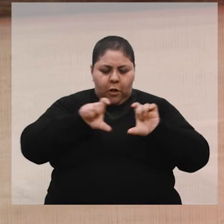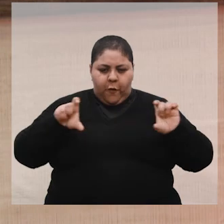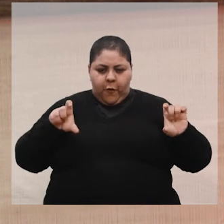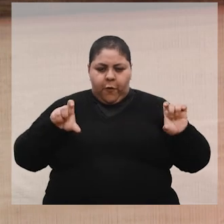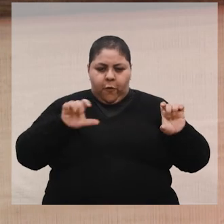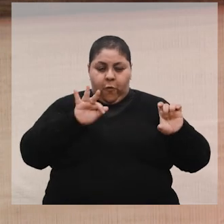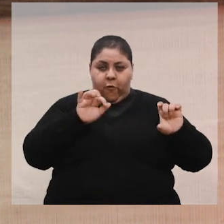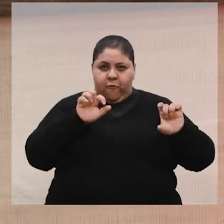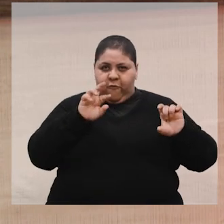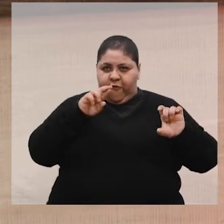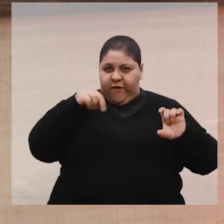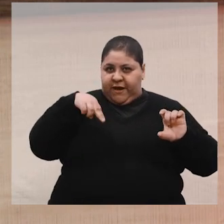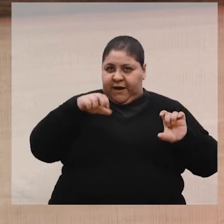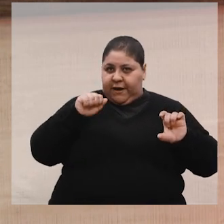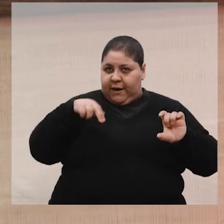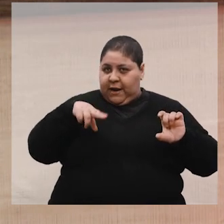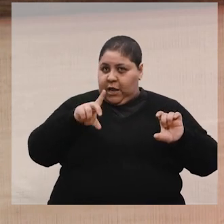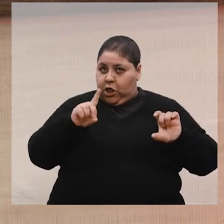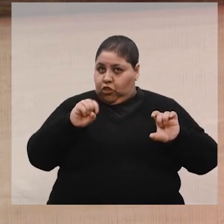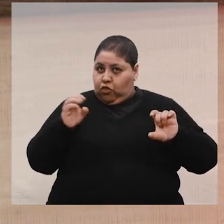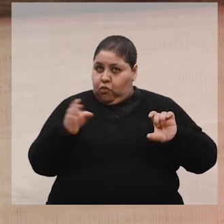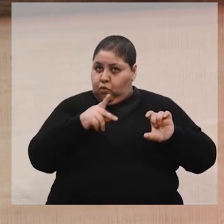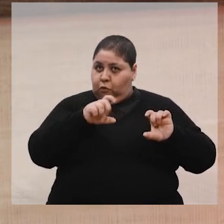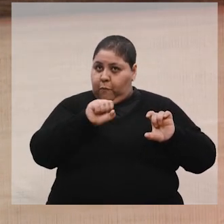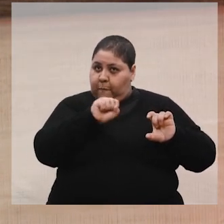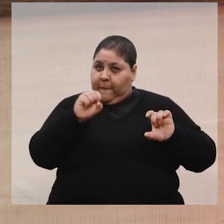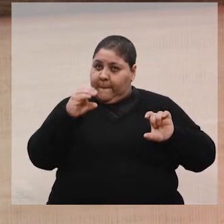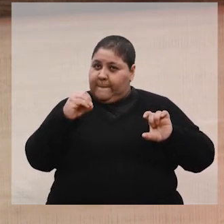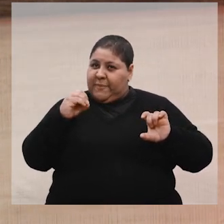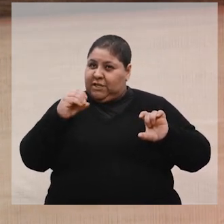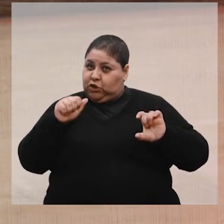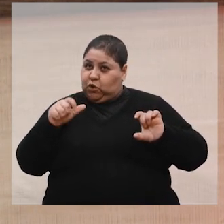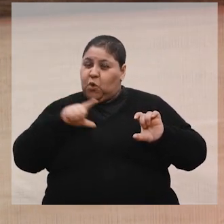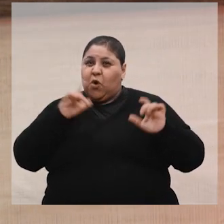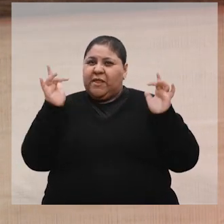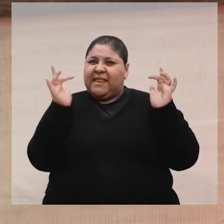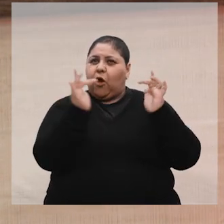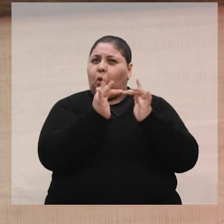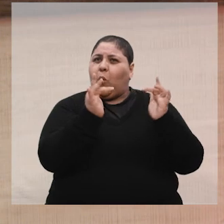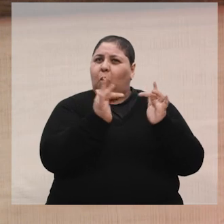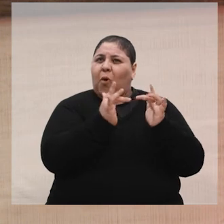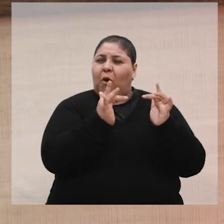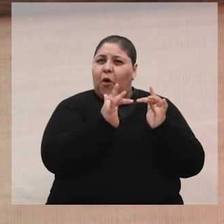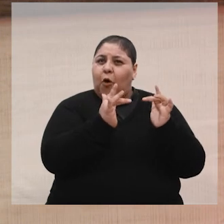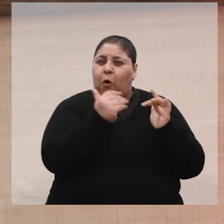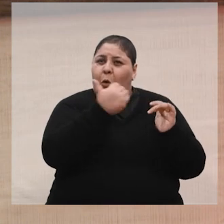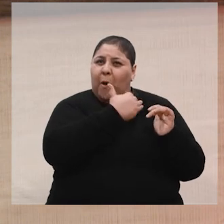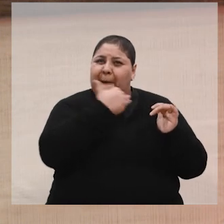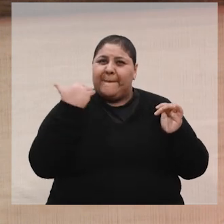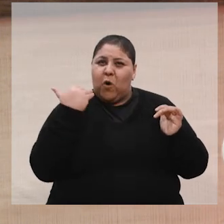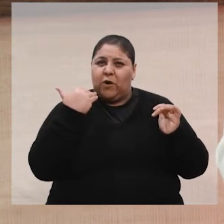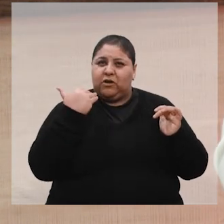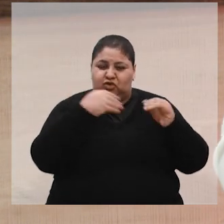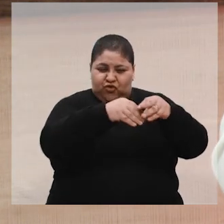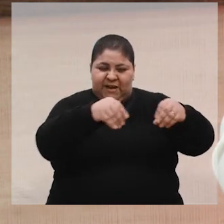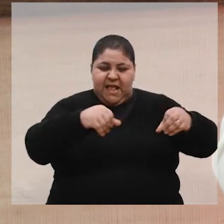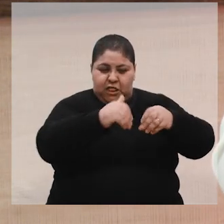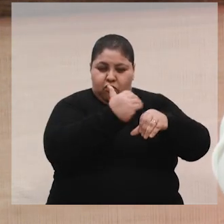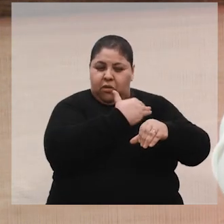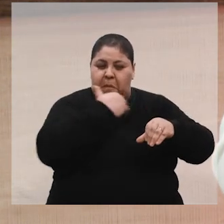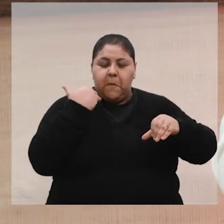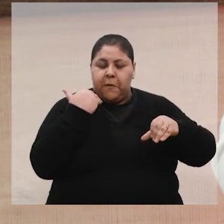de Fernando Pessoa, no qual há um contato ali com os restos mortais, enfim, e